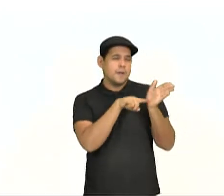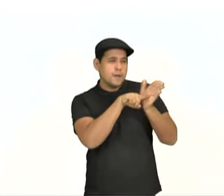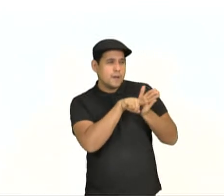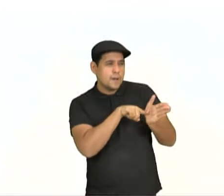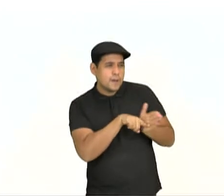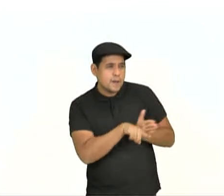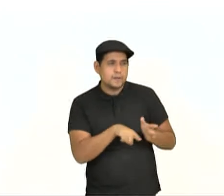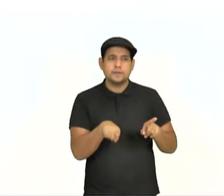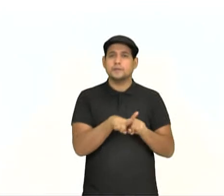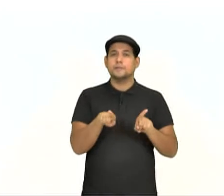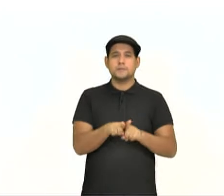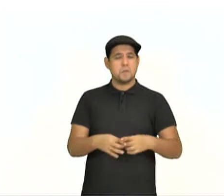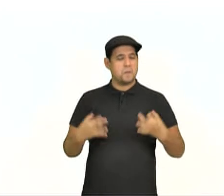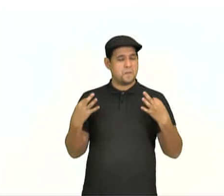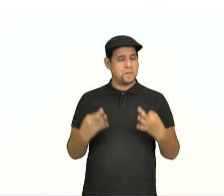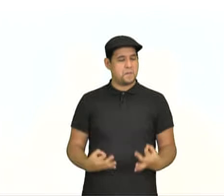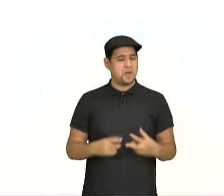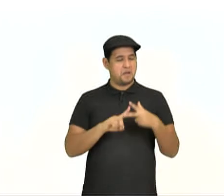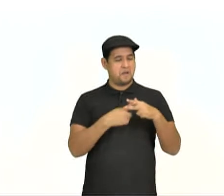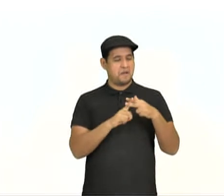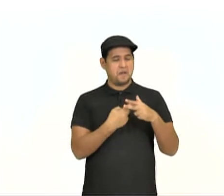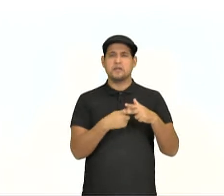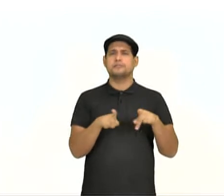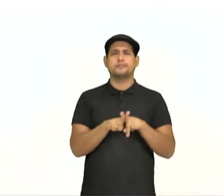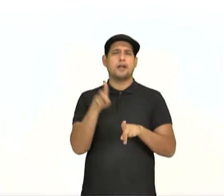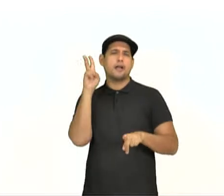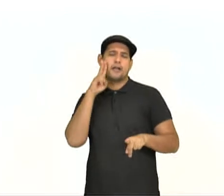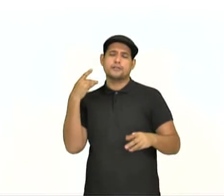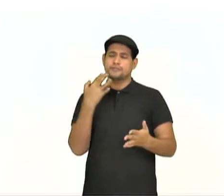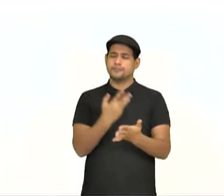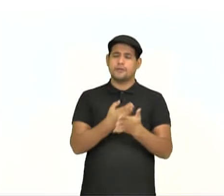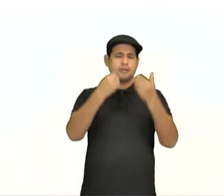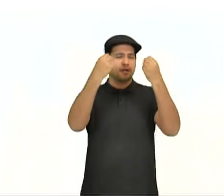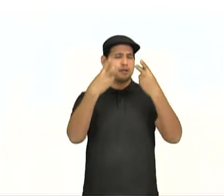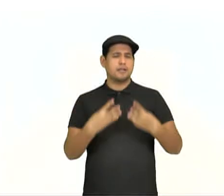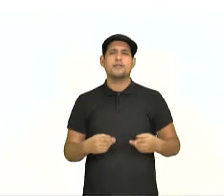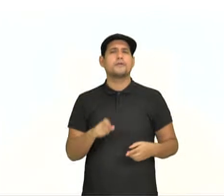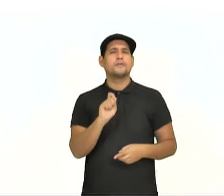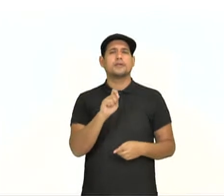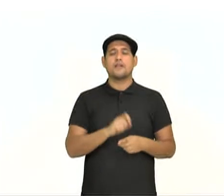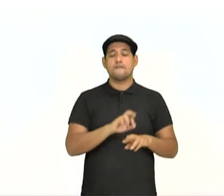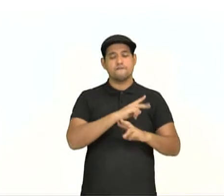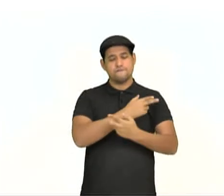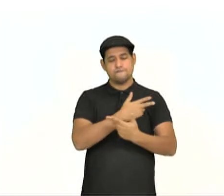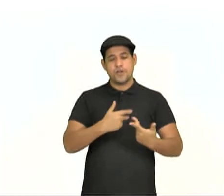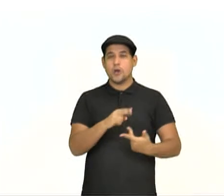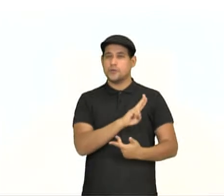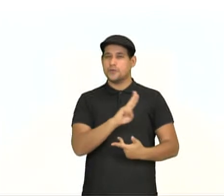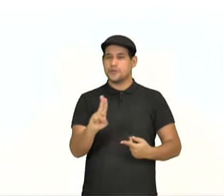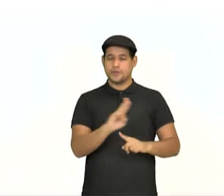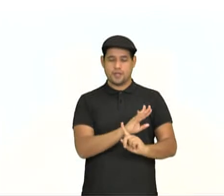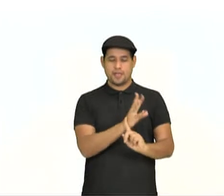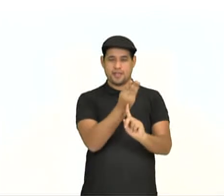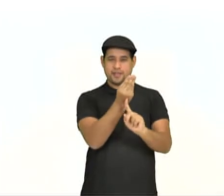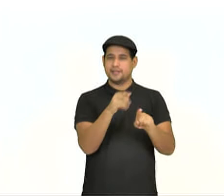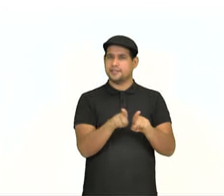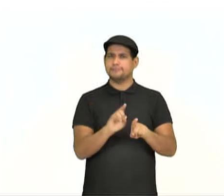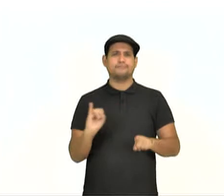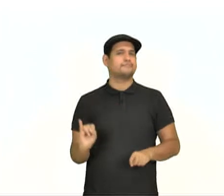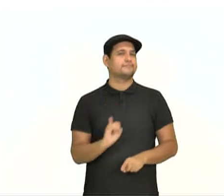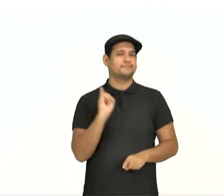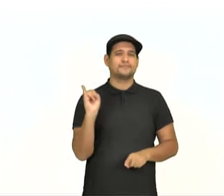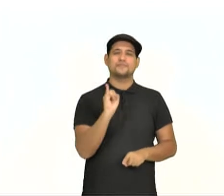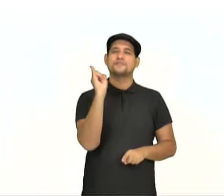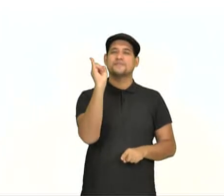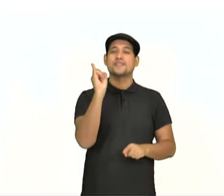investigativos e de aperfeiçoamento. Sua história conta com muitos nomes de artistas que foram